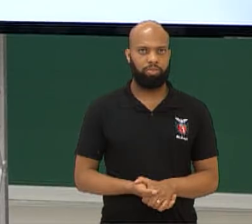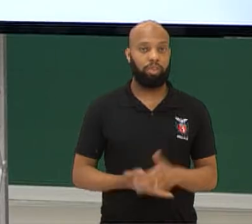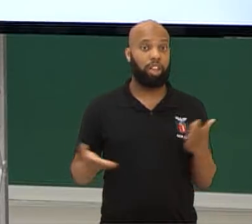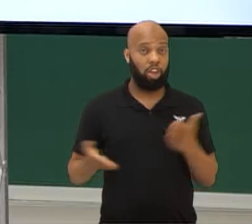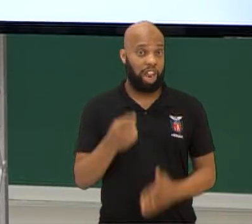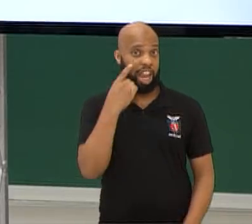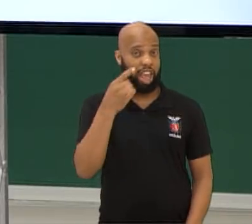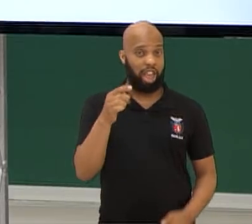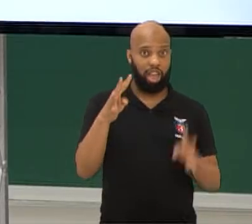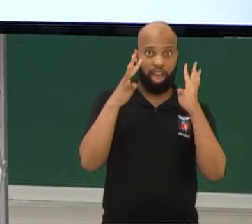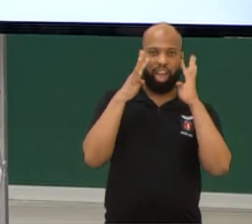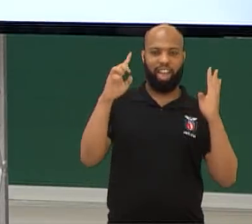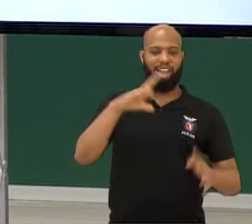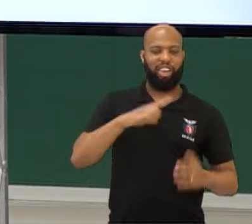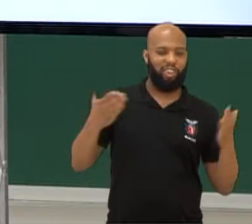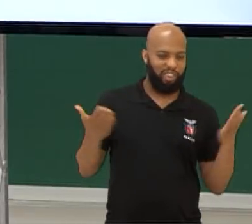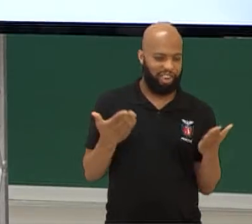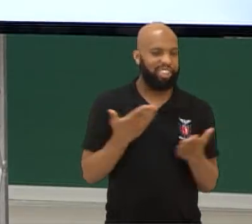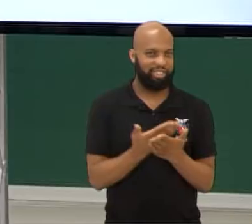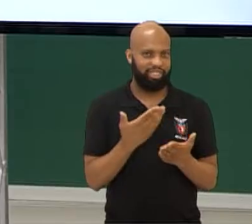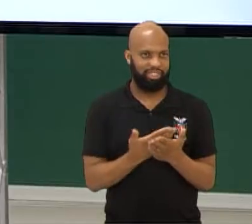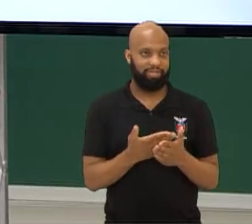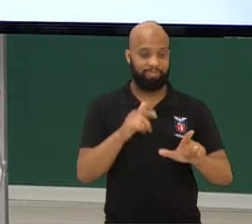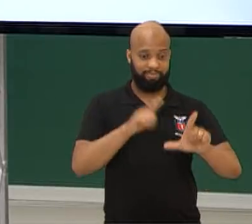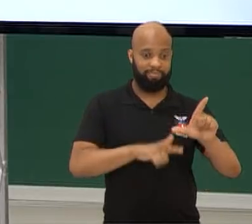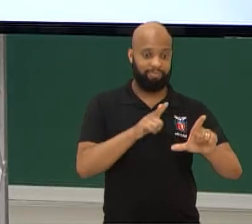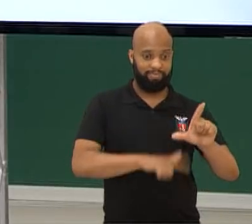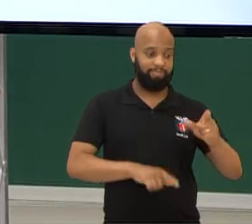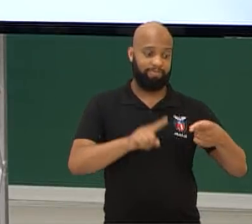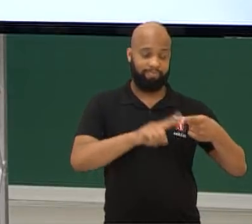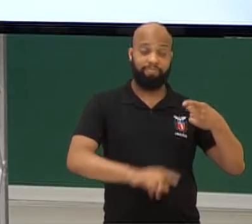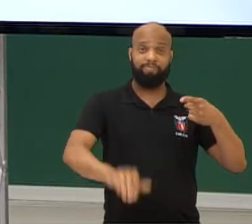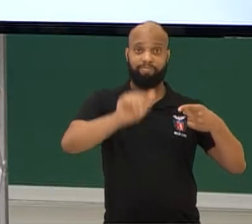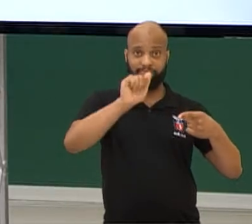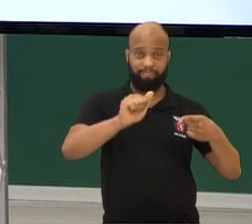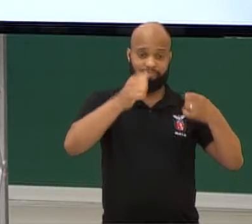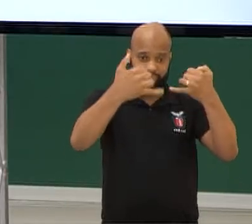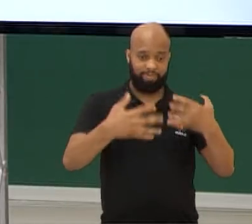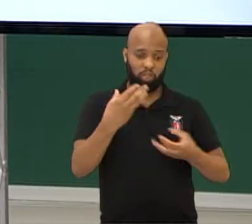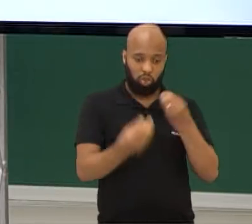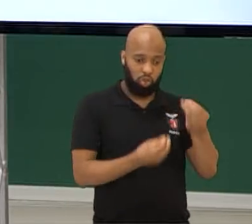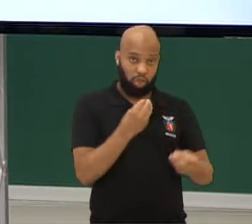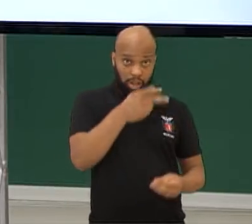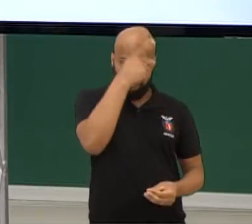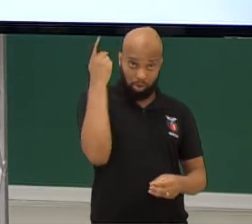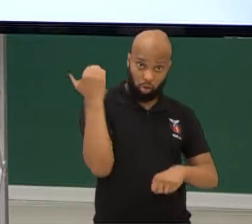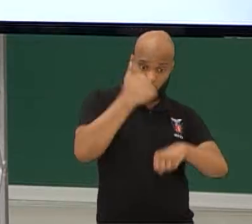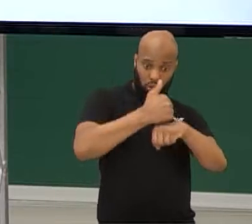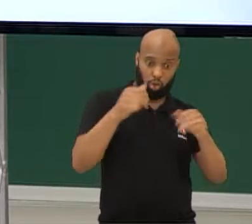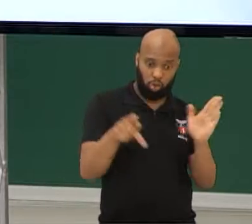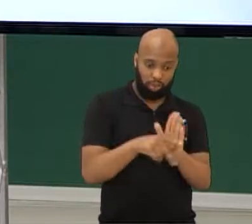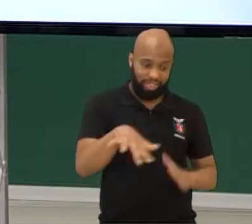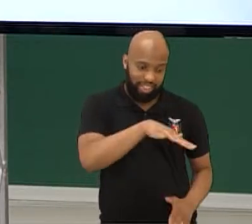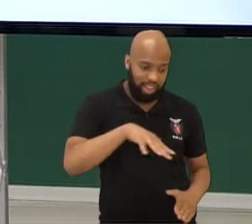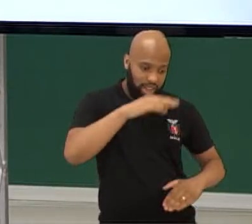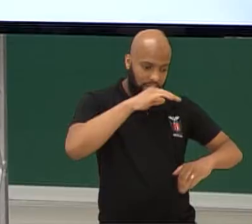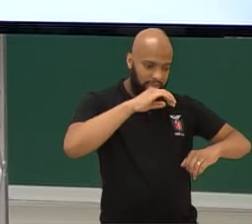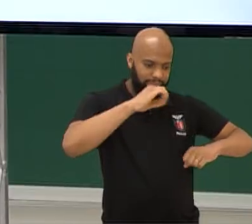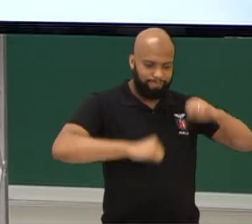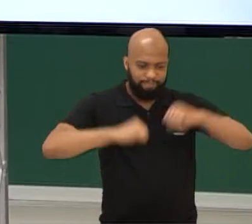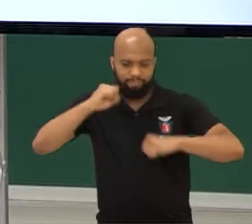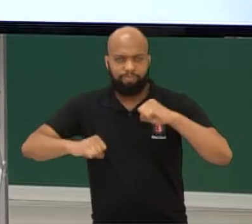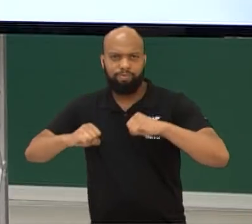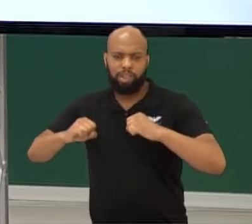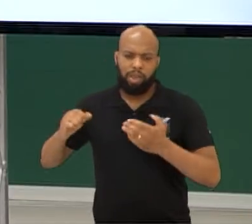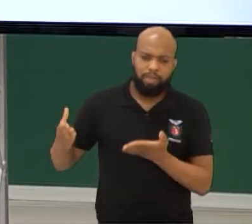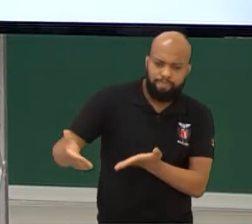Vamos ver quem está prestando atenção na aula. Letra A, mais-valia explica como o proprietário do meio de produção se apropria do